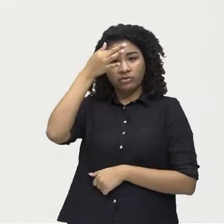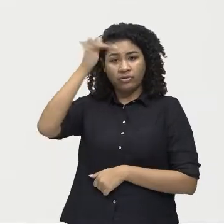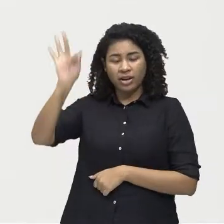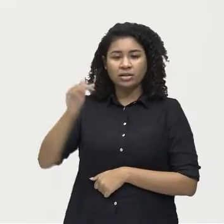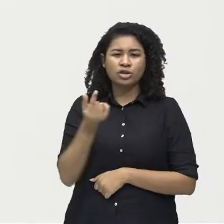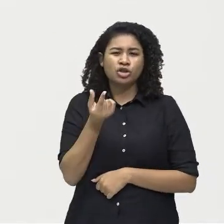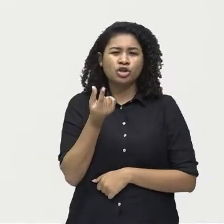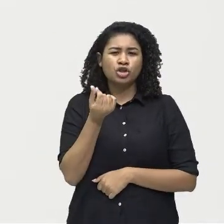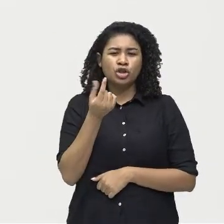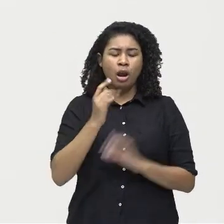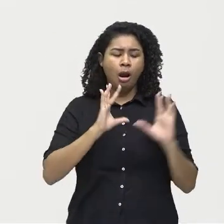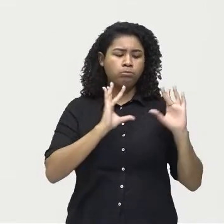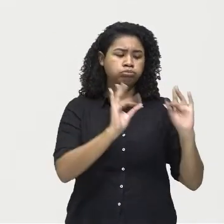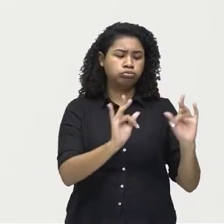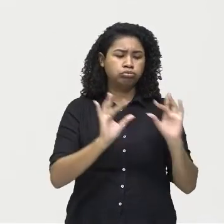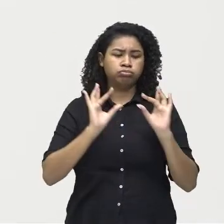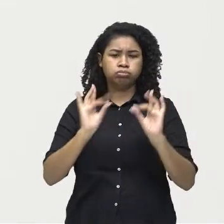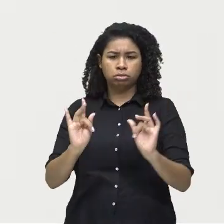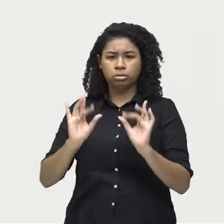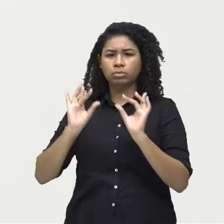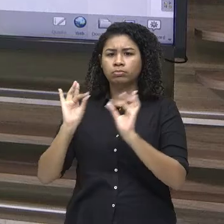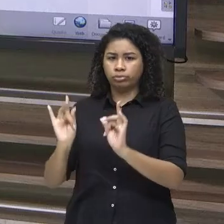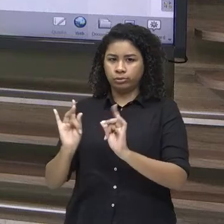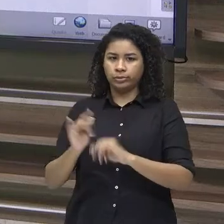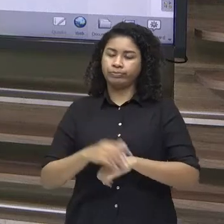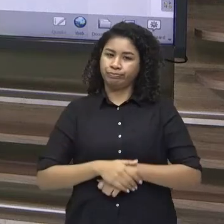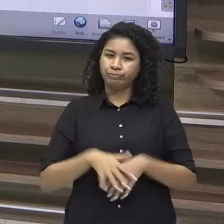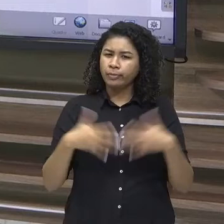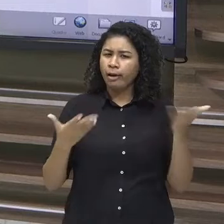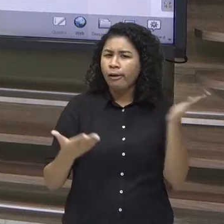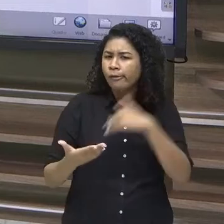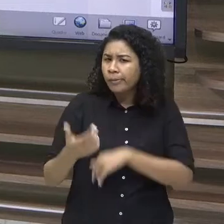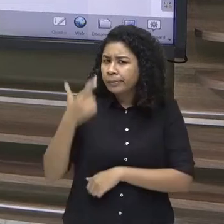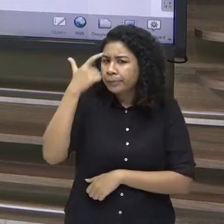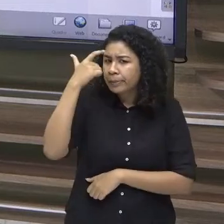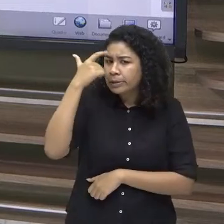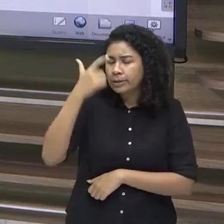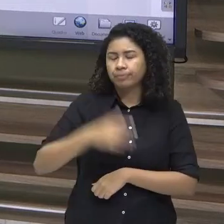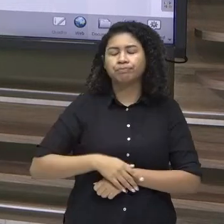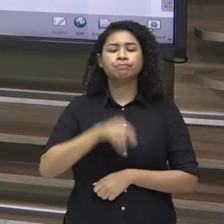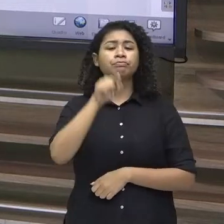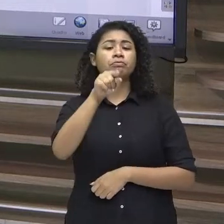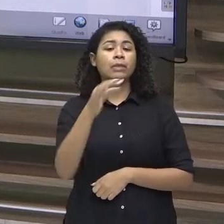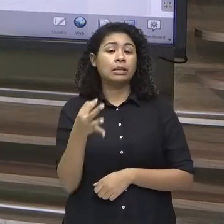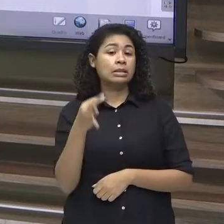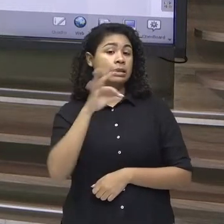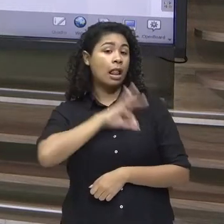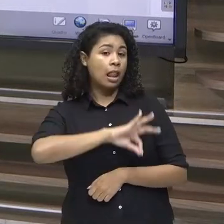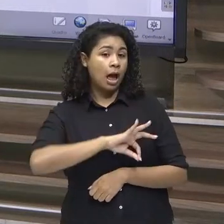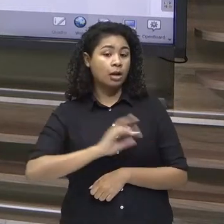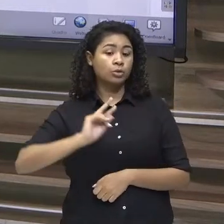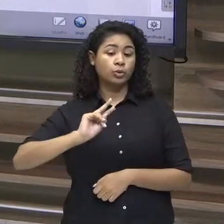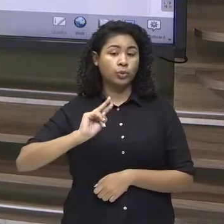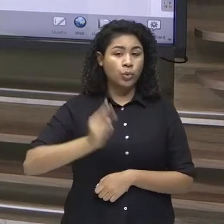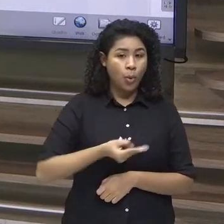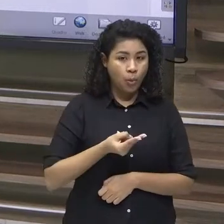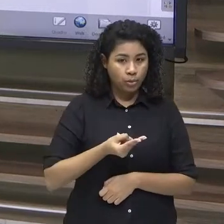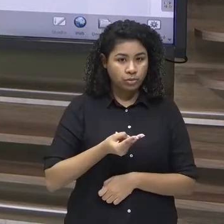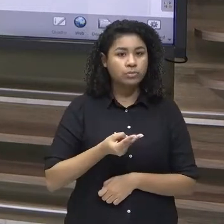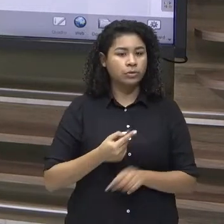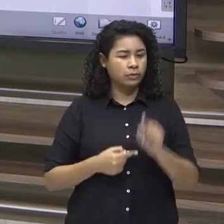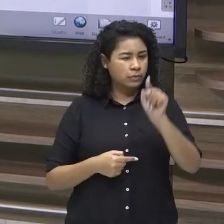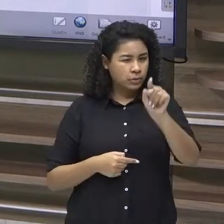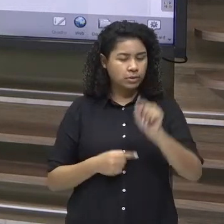Voltando para mim aqui. Imagina você tendo um salário de R$2.000, vou dar um exemplo para